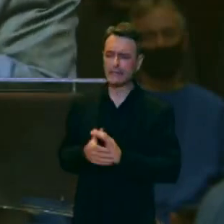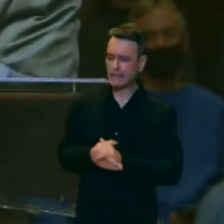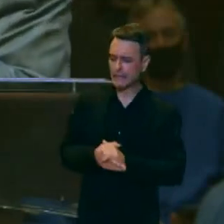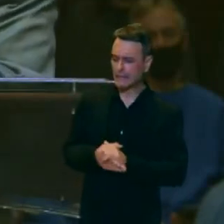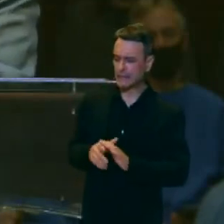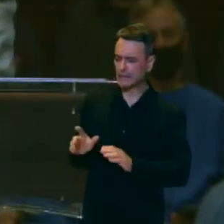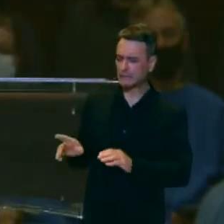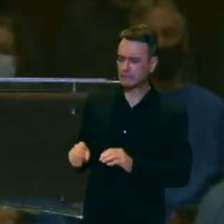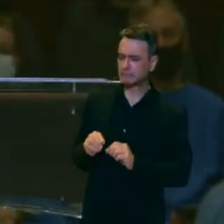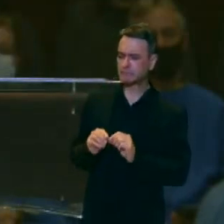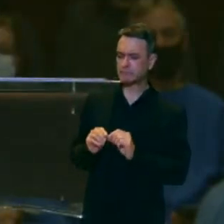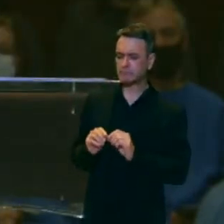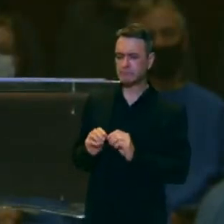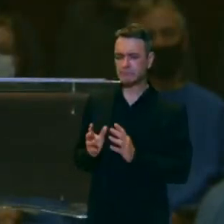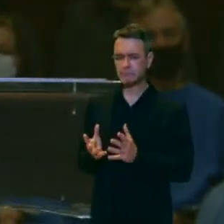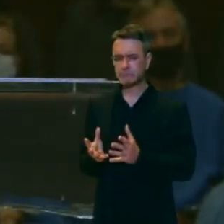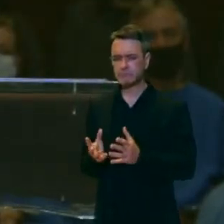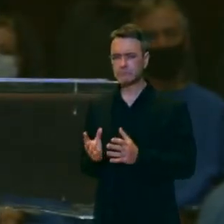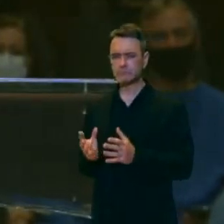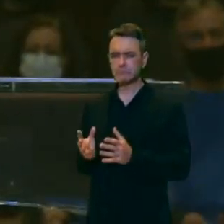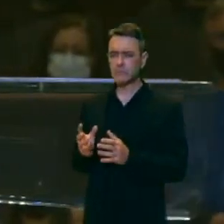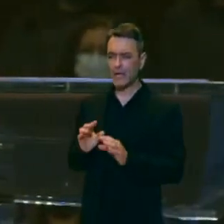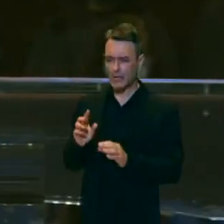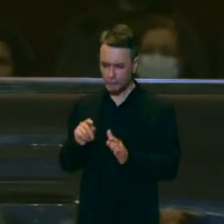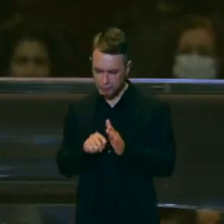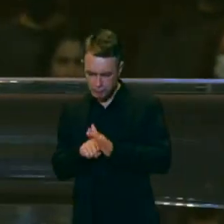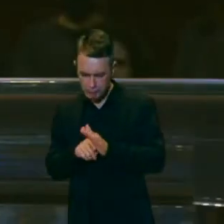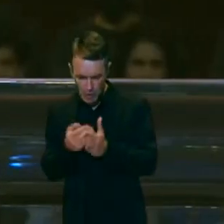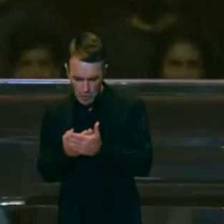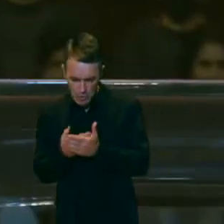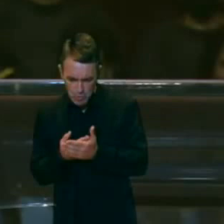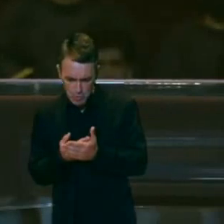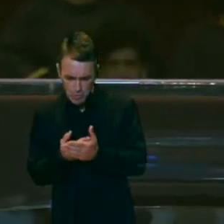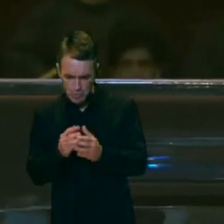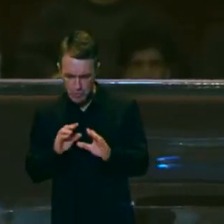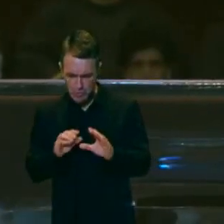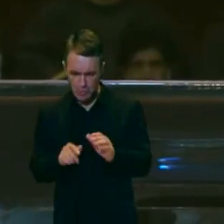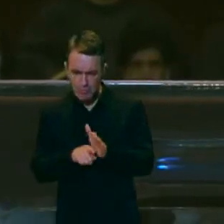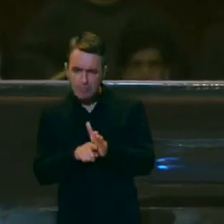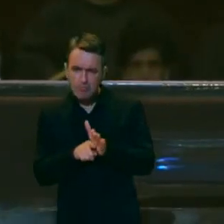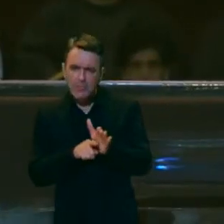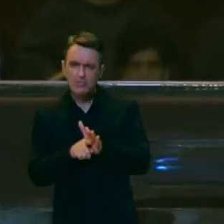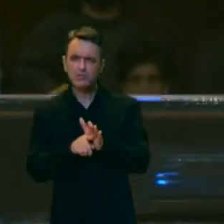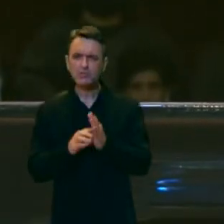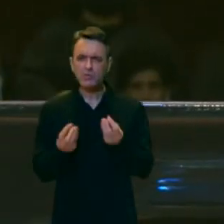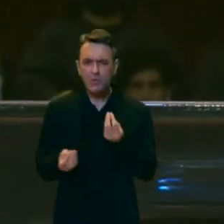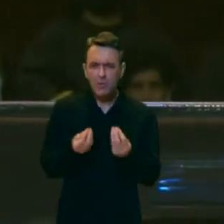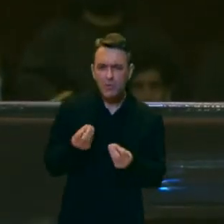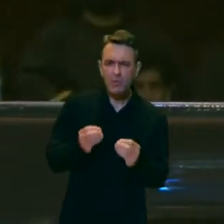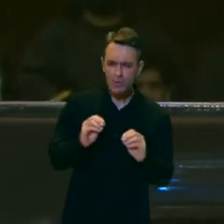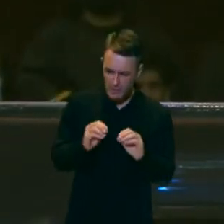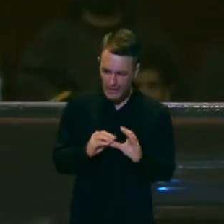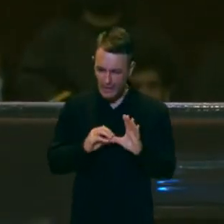os casulos, não é, para poder estudar a transformação das borboletas. E ele queria apressar o